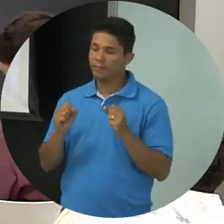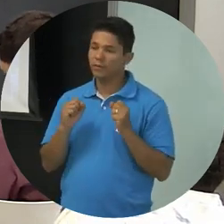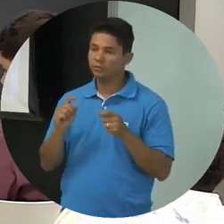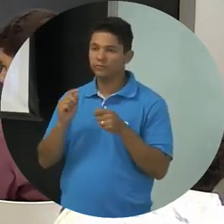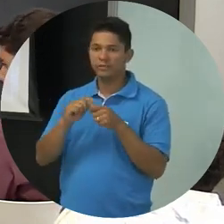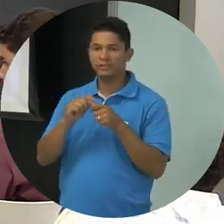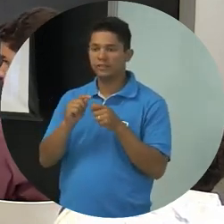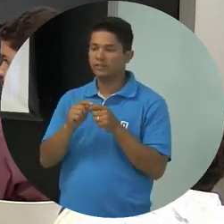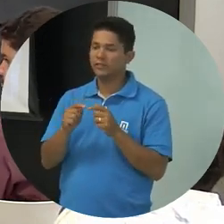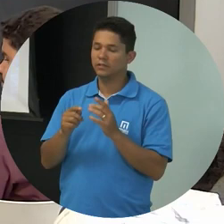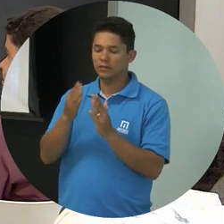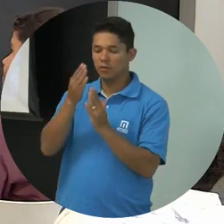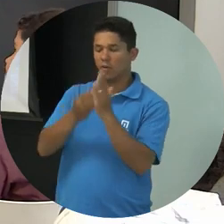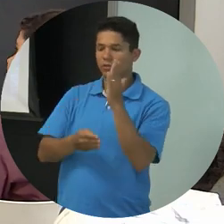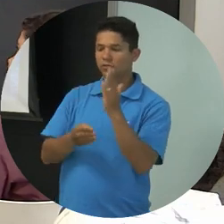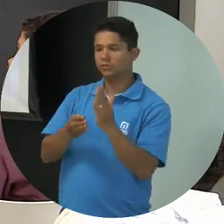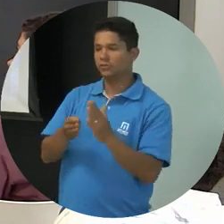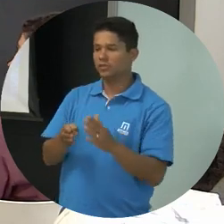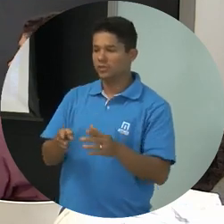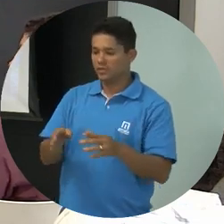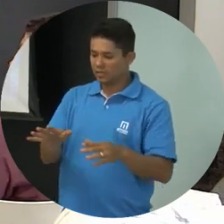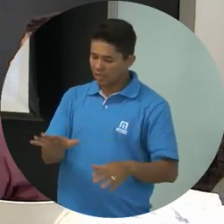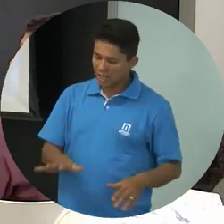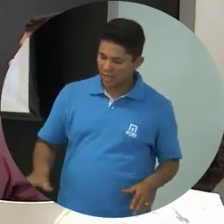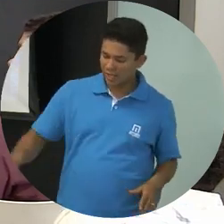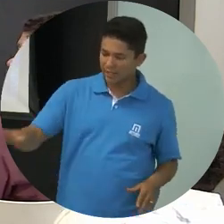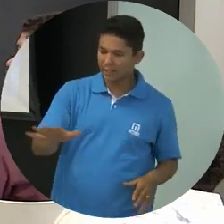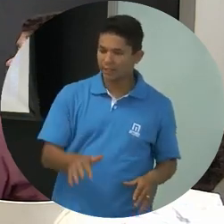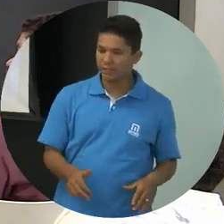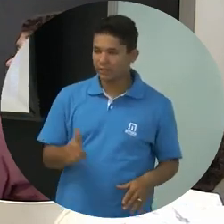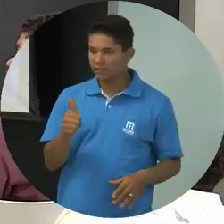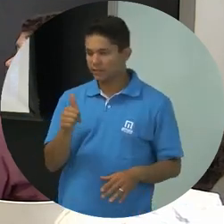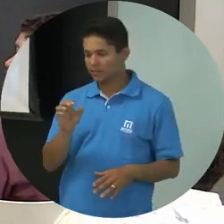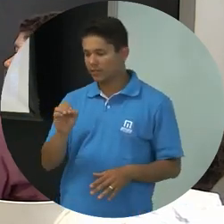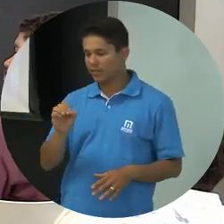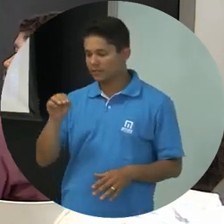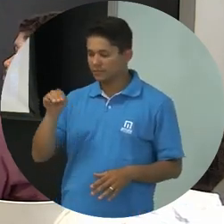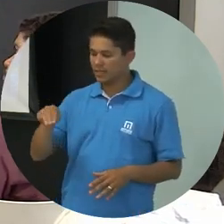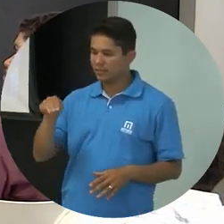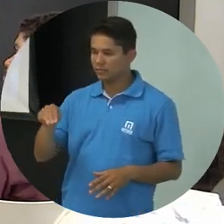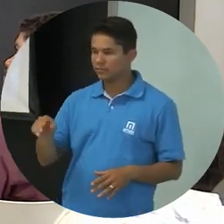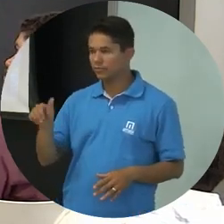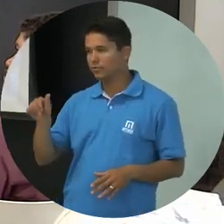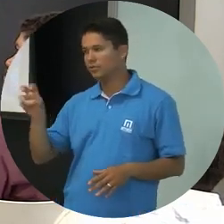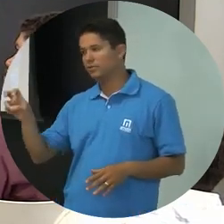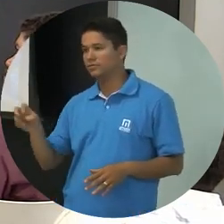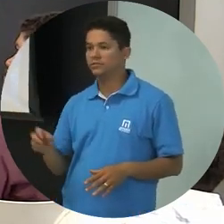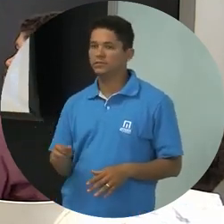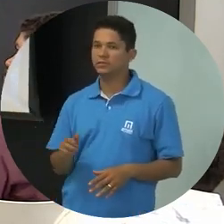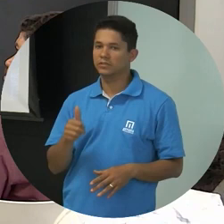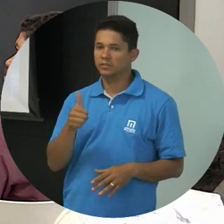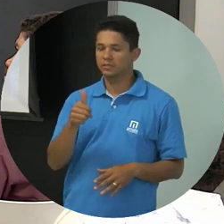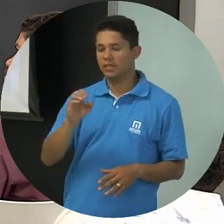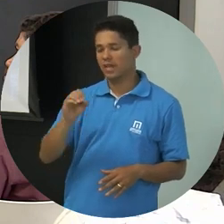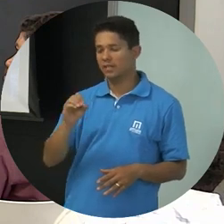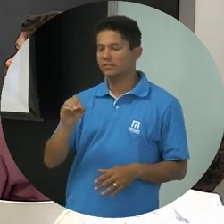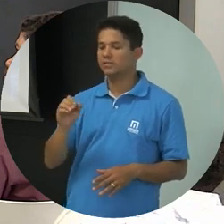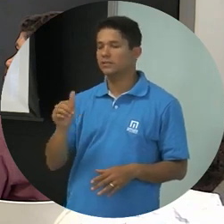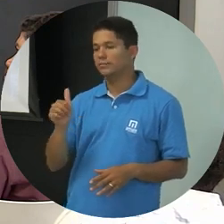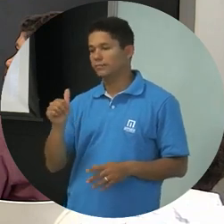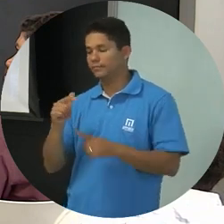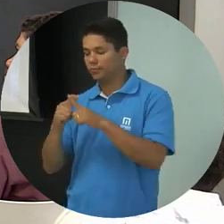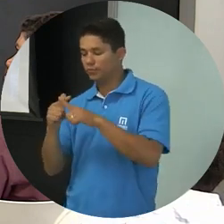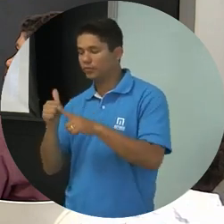um corte numa área de, sei lá, 10 por 15, 10 por 10, entendeu? Então, você consegue fazer